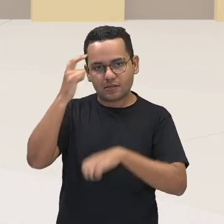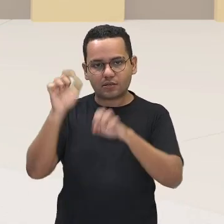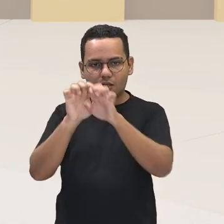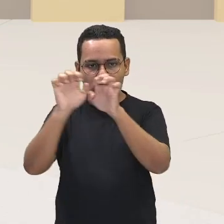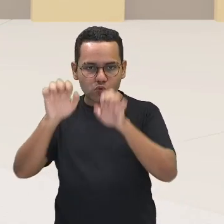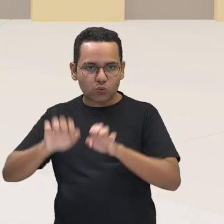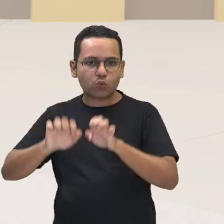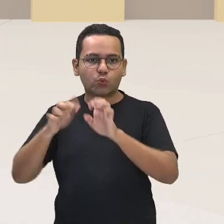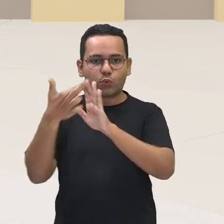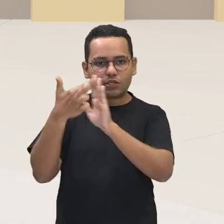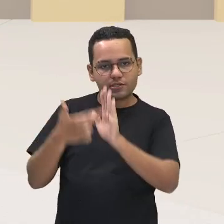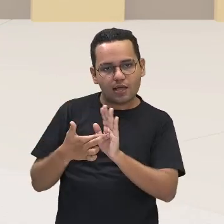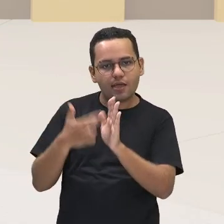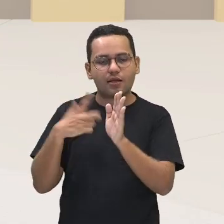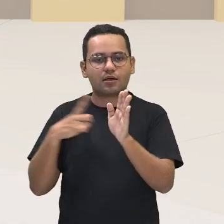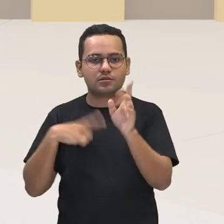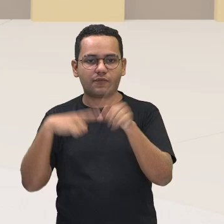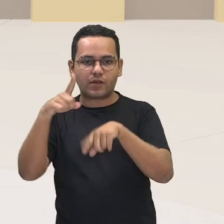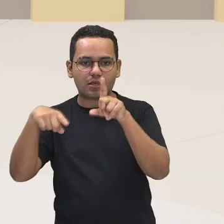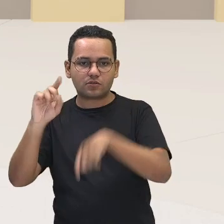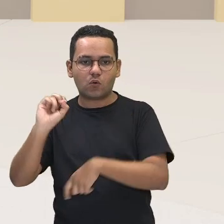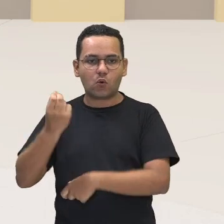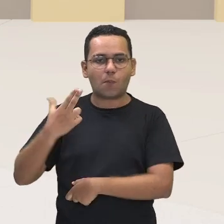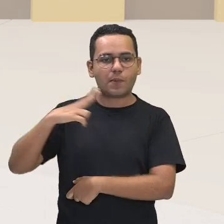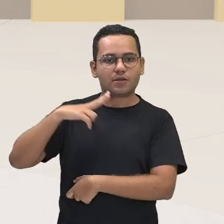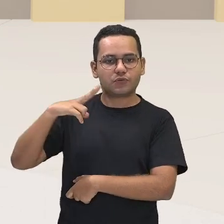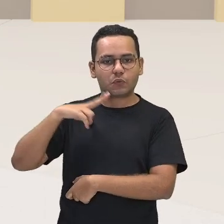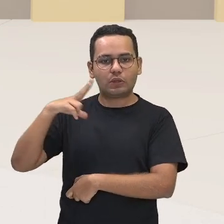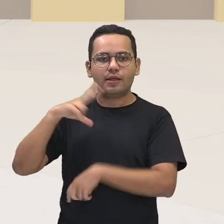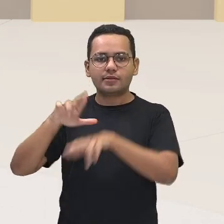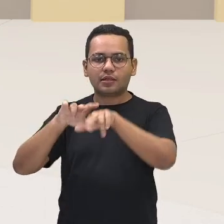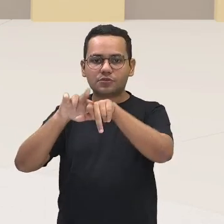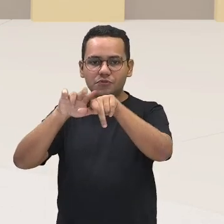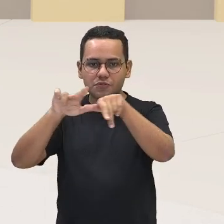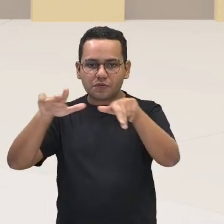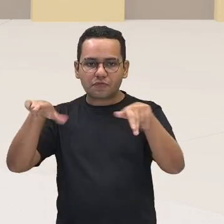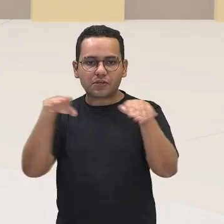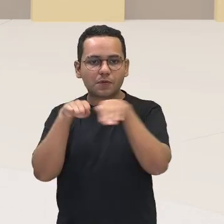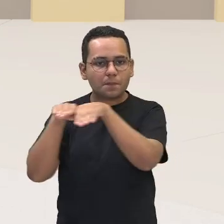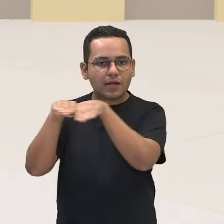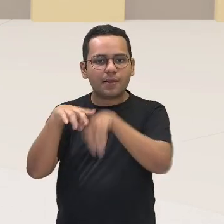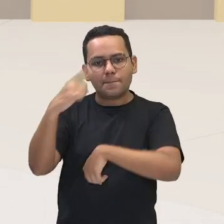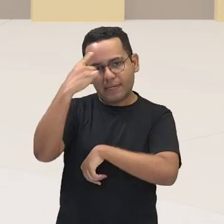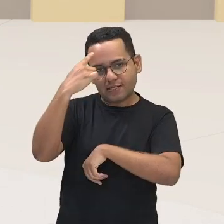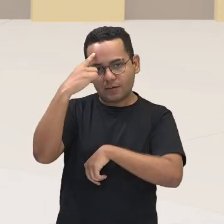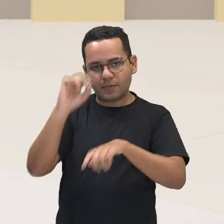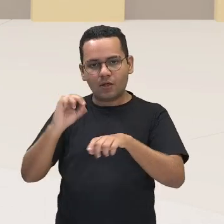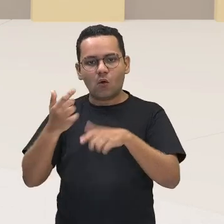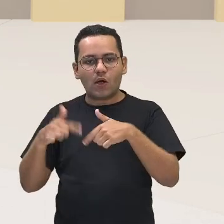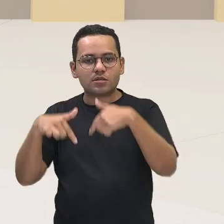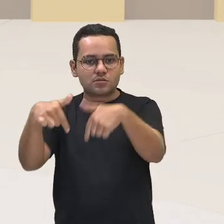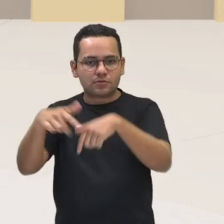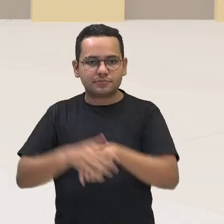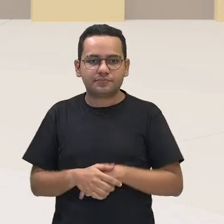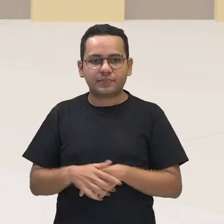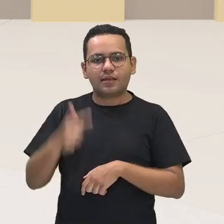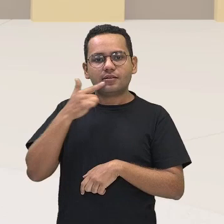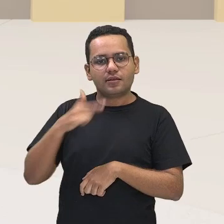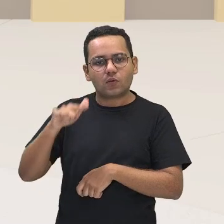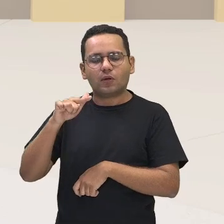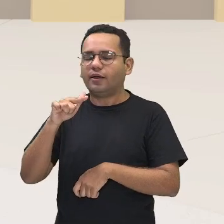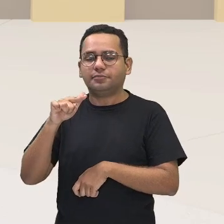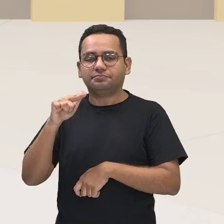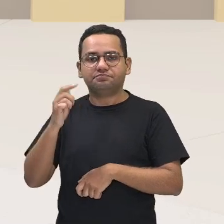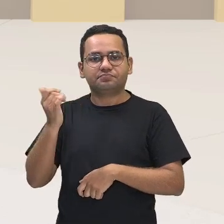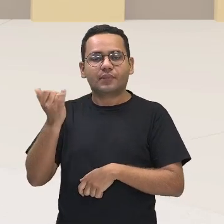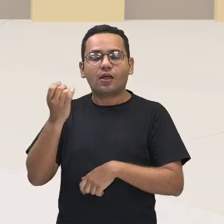normativas, variáveis e particulares que sustentam diferentes padrões de pensamento e ação, linguagem,